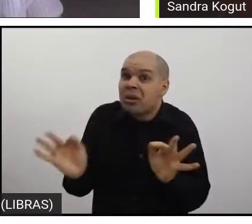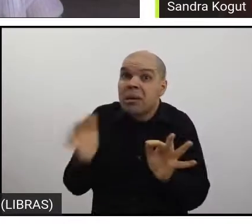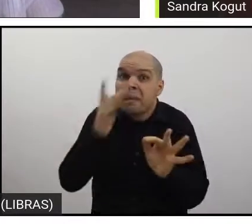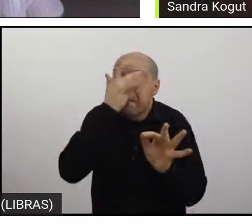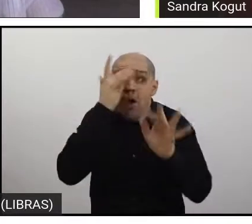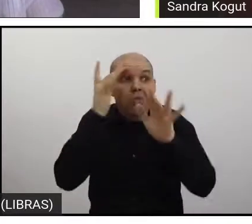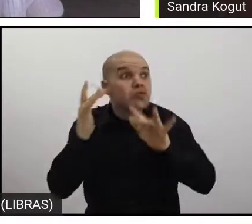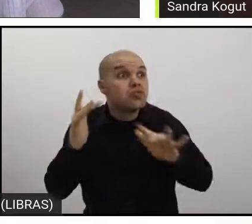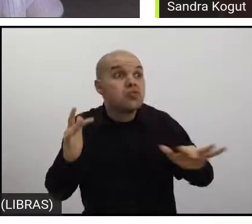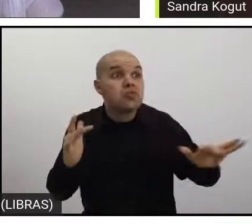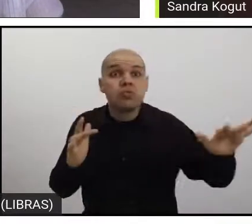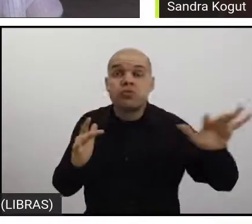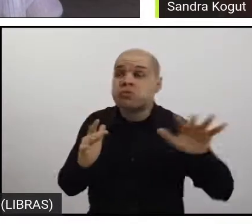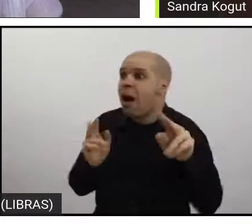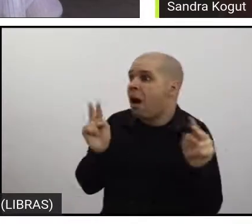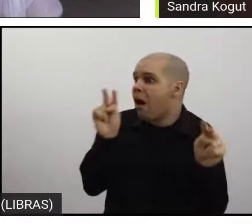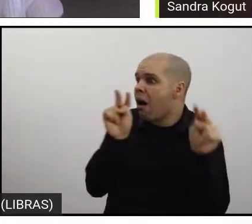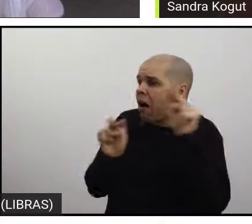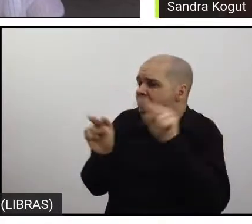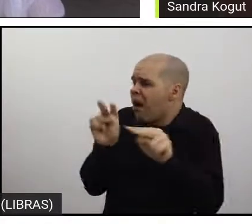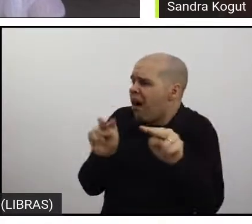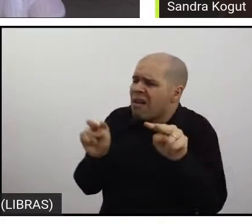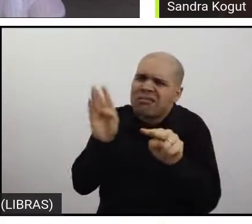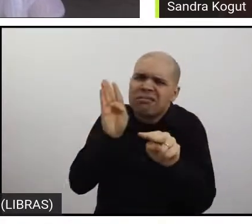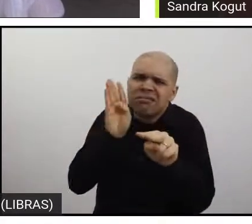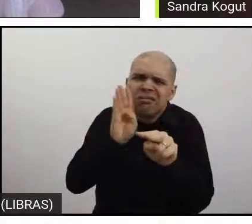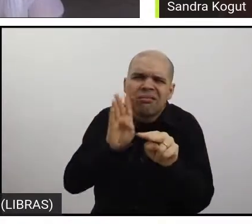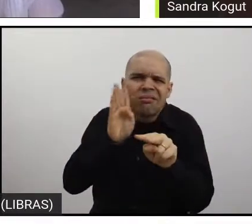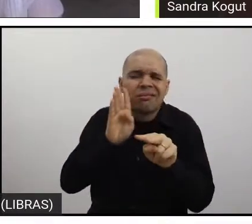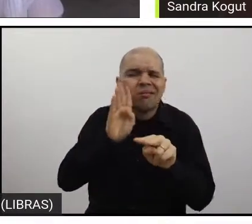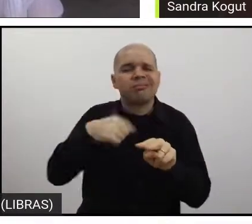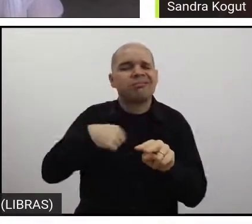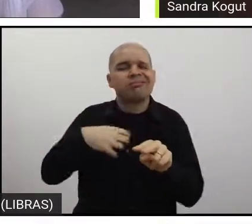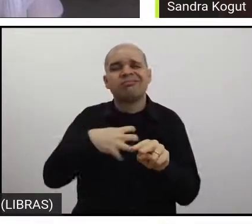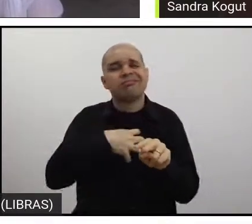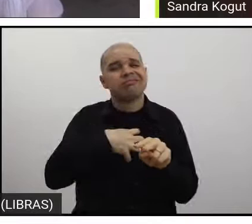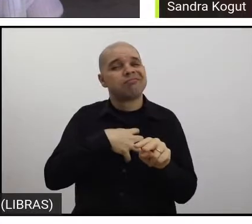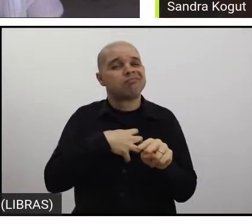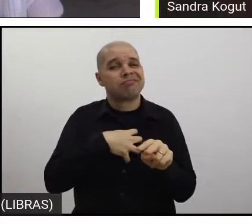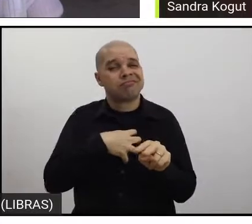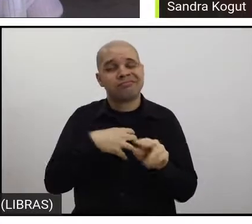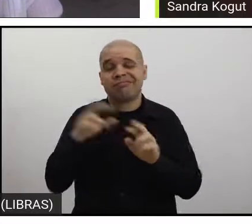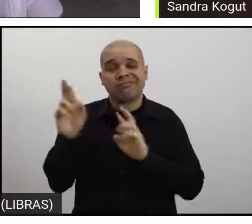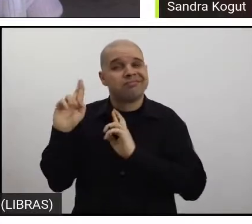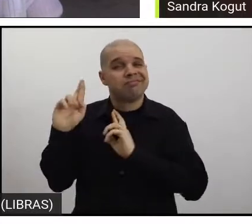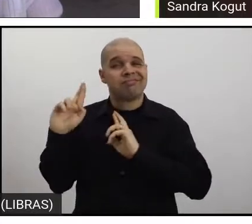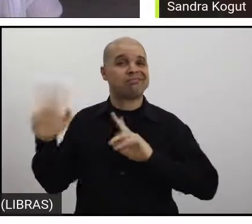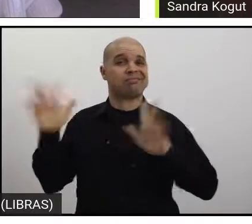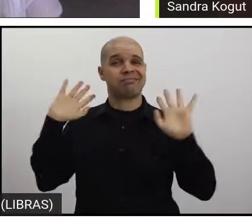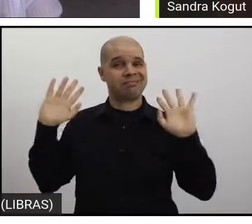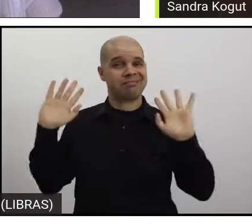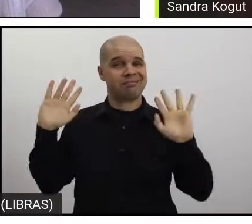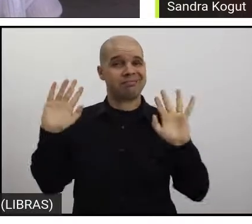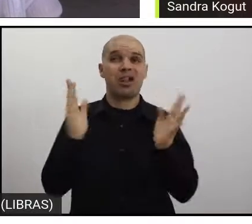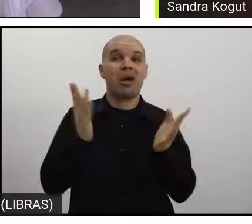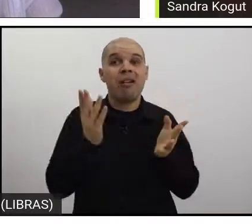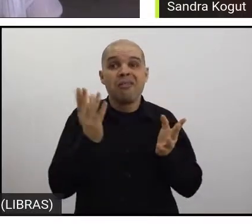ela era muito interessante justamente nesse lugar, mais democrático, mais bagunçado, mais